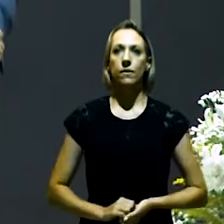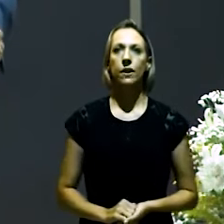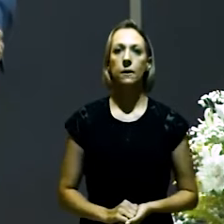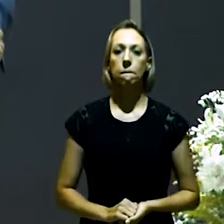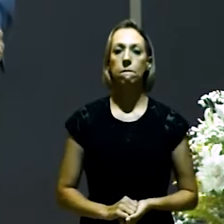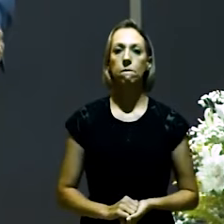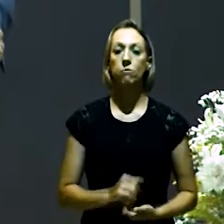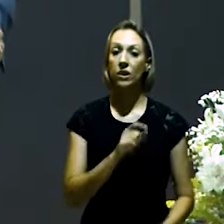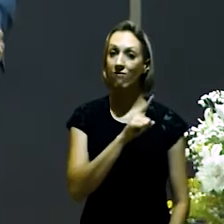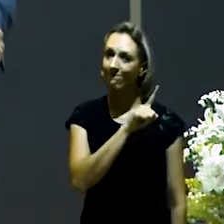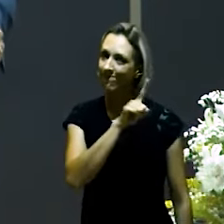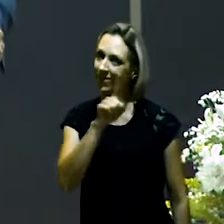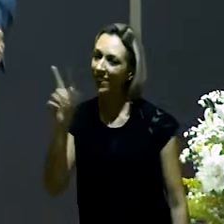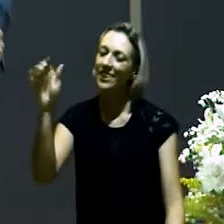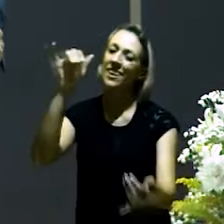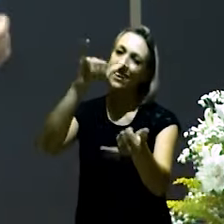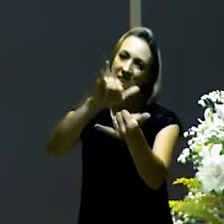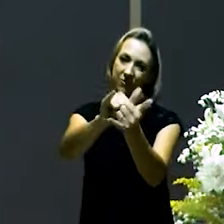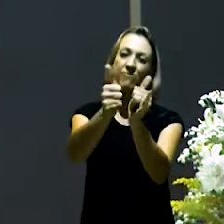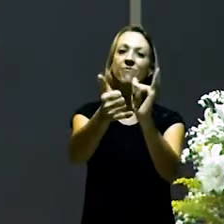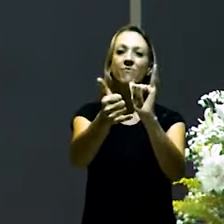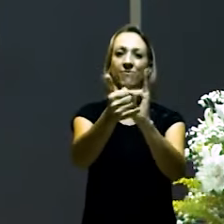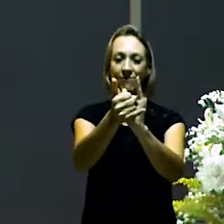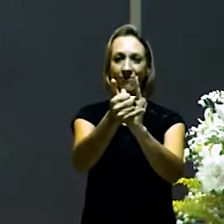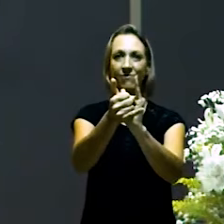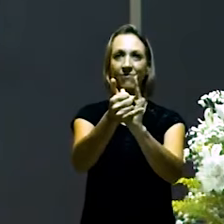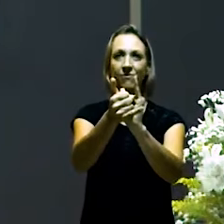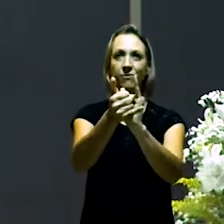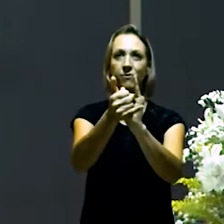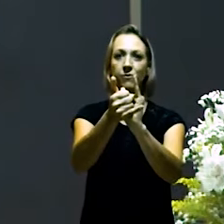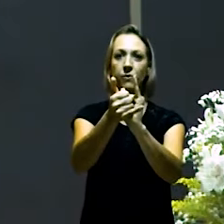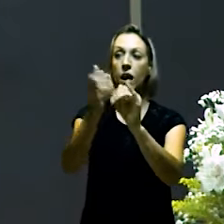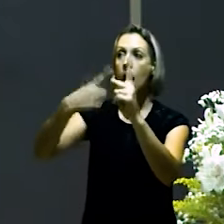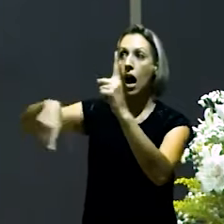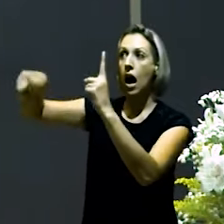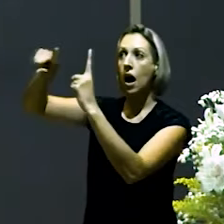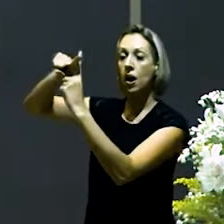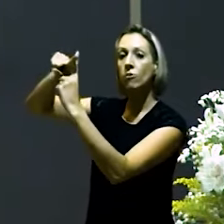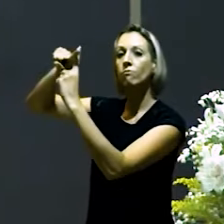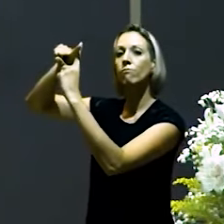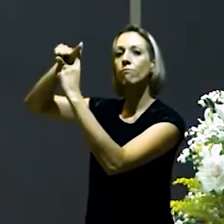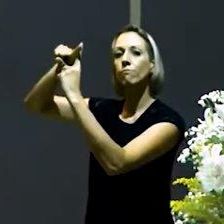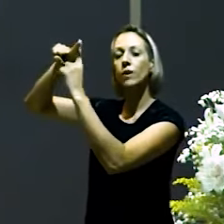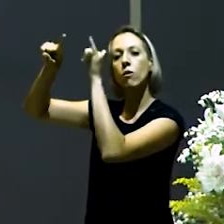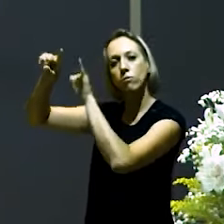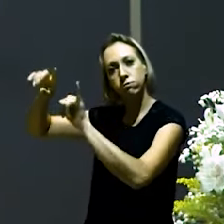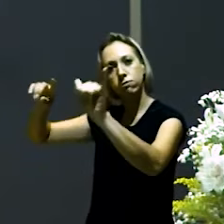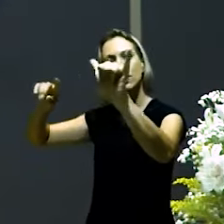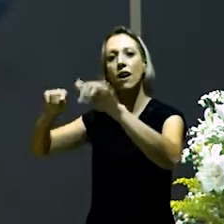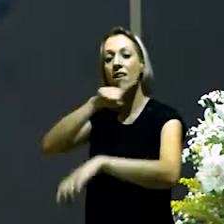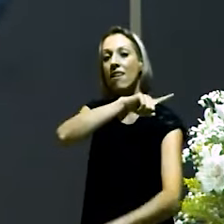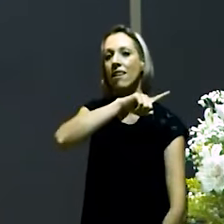Você está perdoado, porque a promessa da cruz diz que Jesus perdoou todos os nossos pecados.